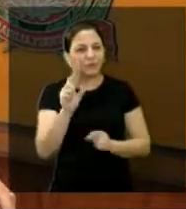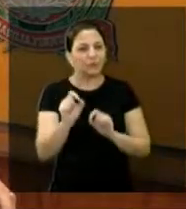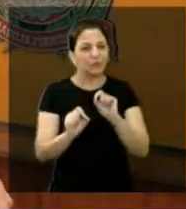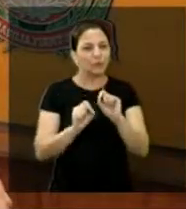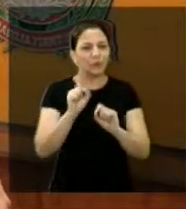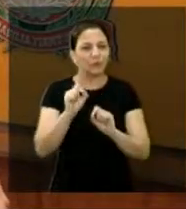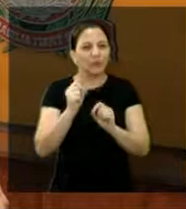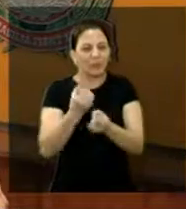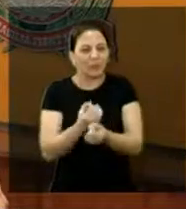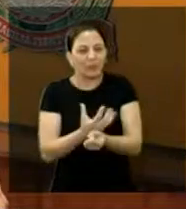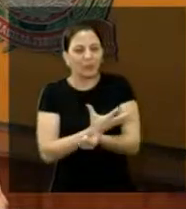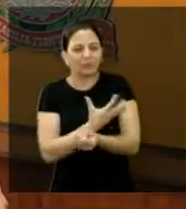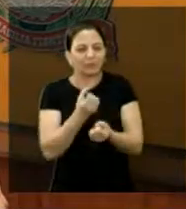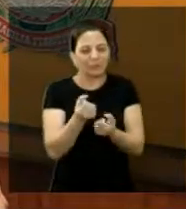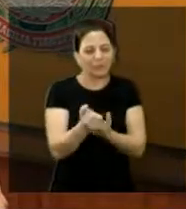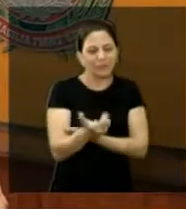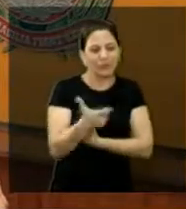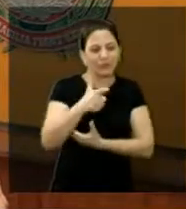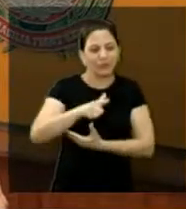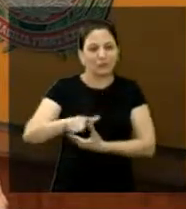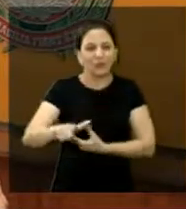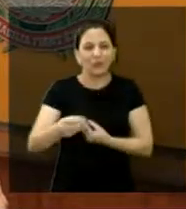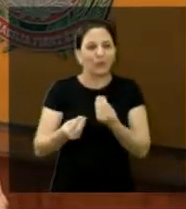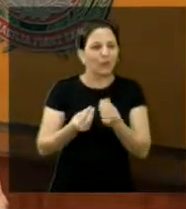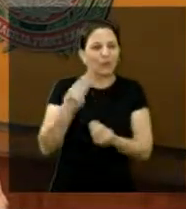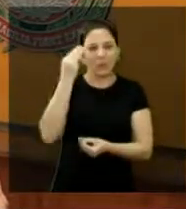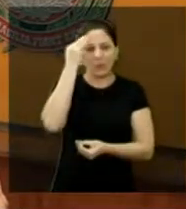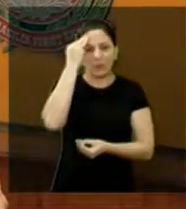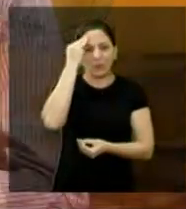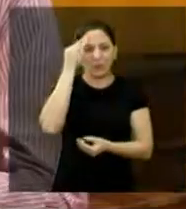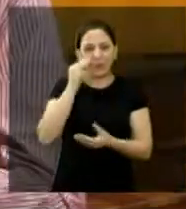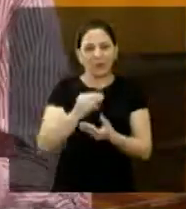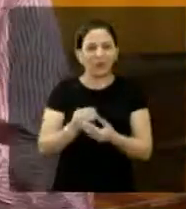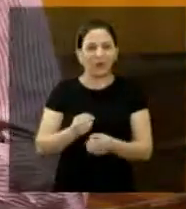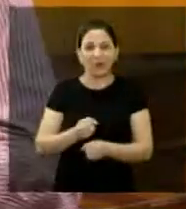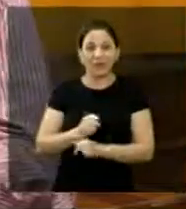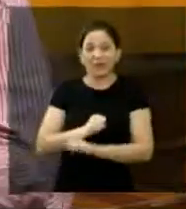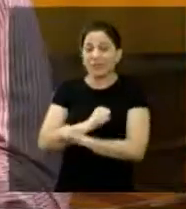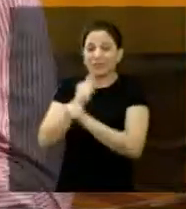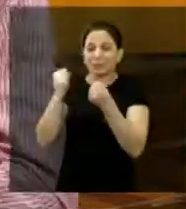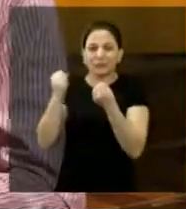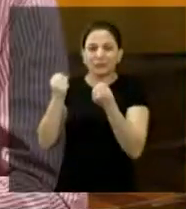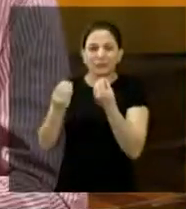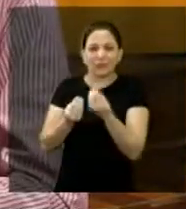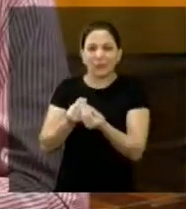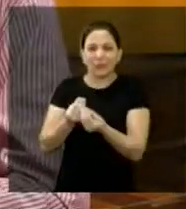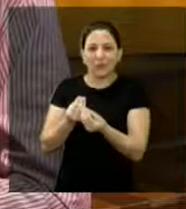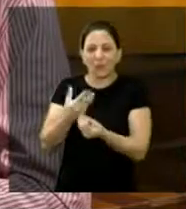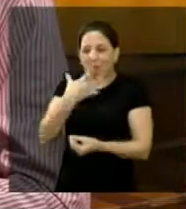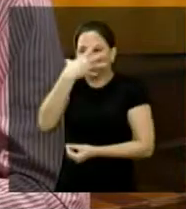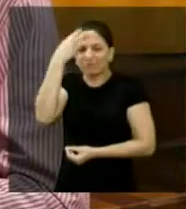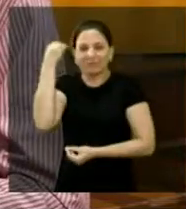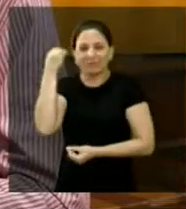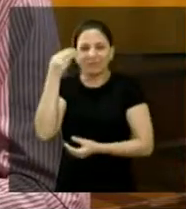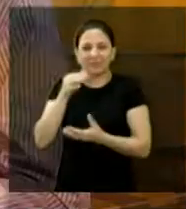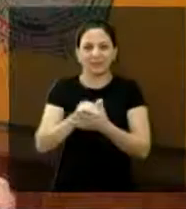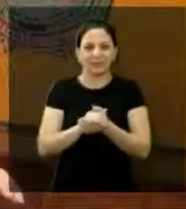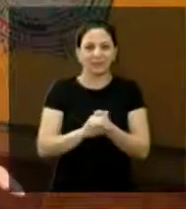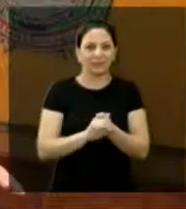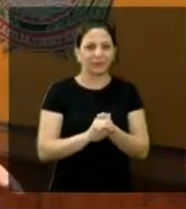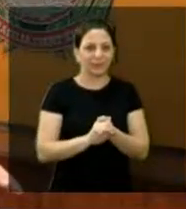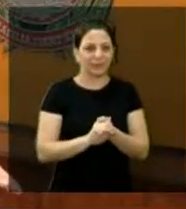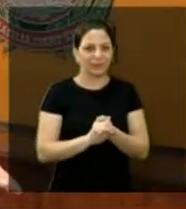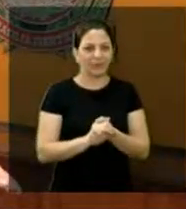de novo emocionado aqui, porque aquilo lá não vai sair mais da sua cabeça, não, né? Não vai. Não tem como sair. E nem eu quero que saia, na verdade. Bom,